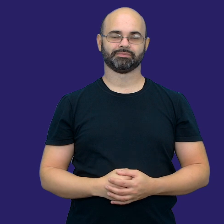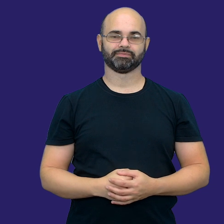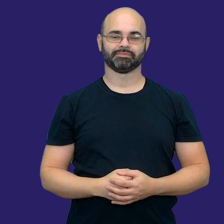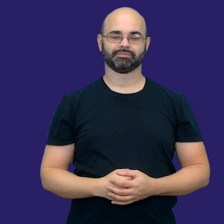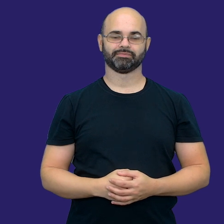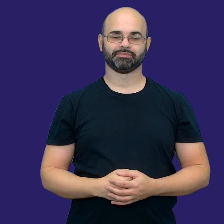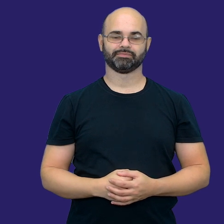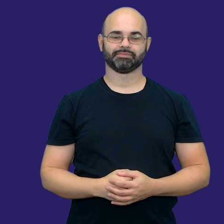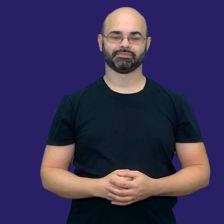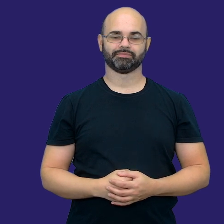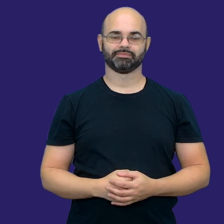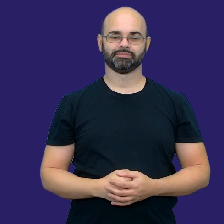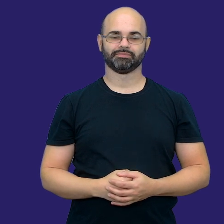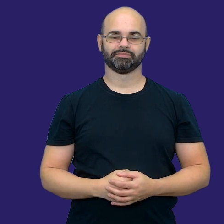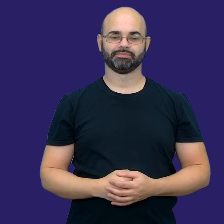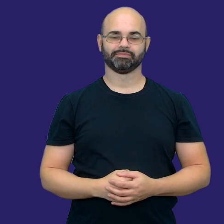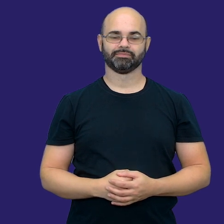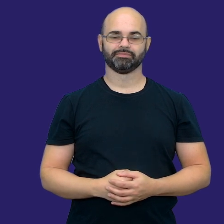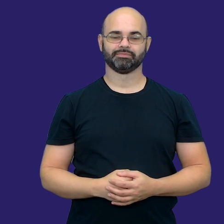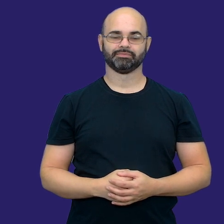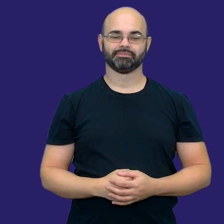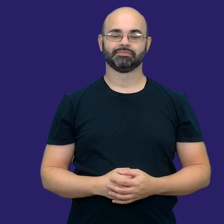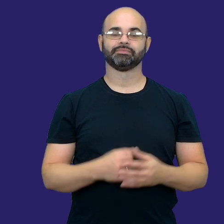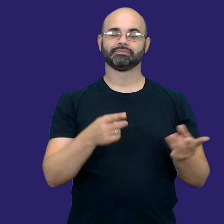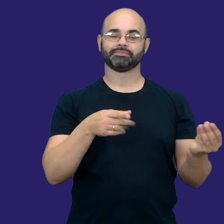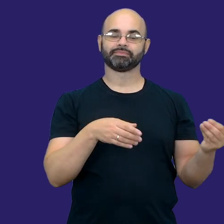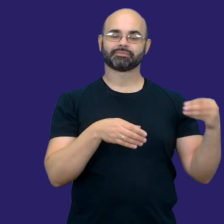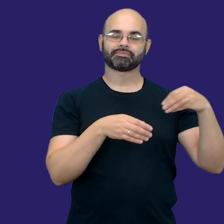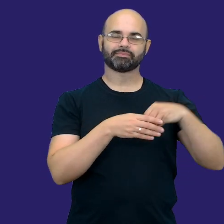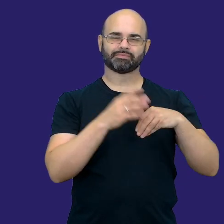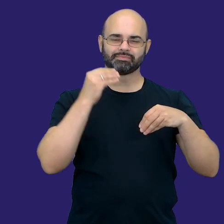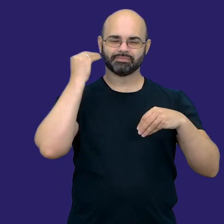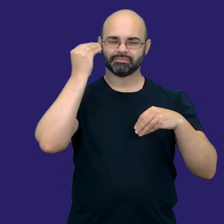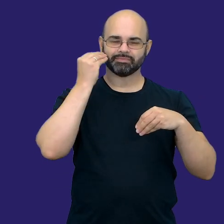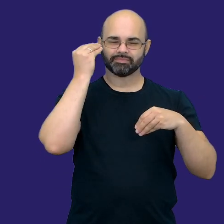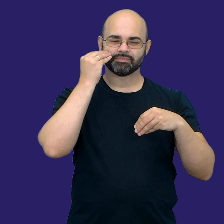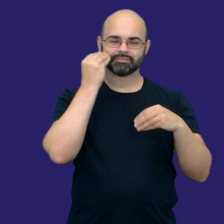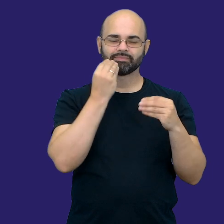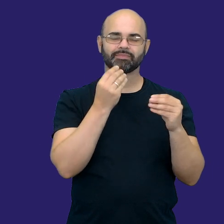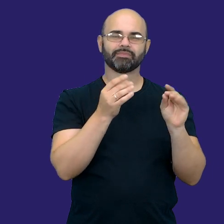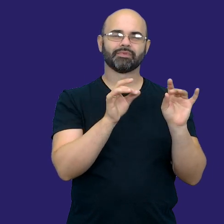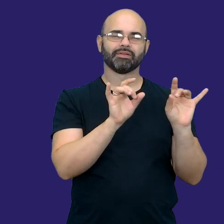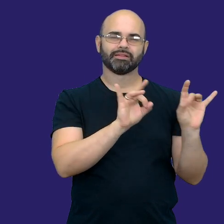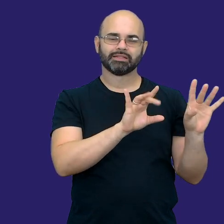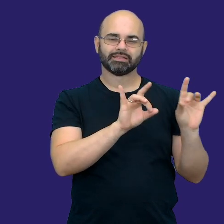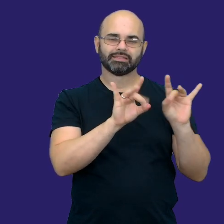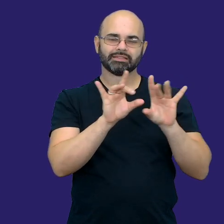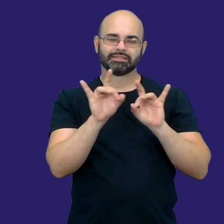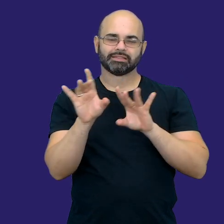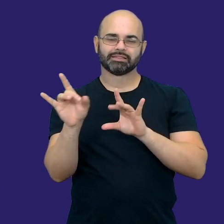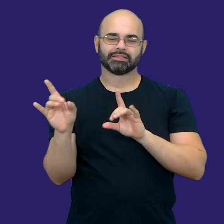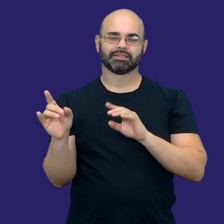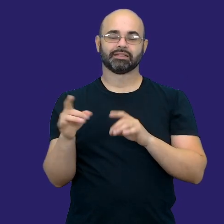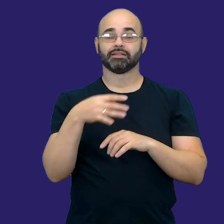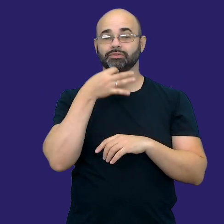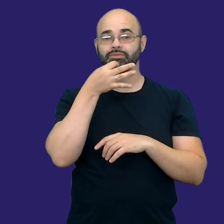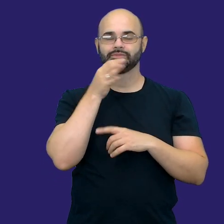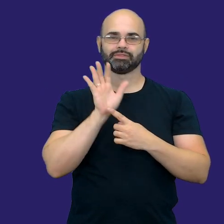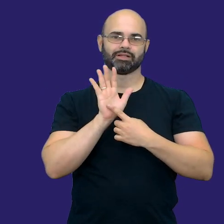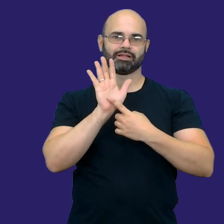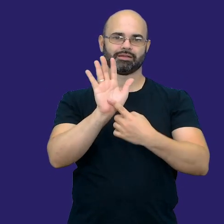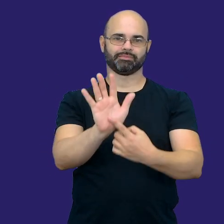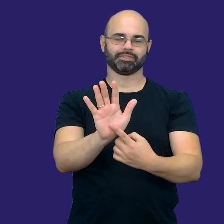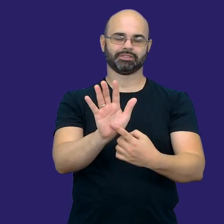as mini-lições que são contidas dentro dessas experiências, né? Bom, dentro